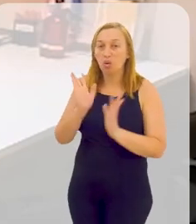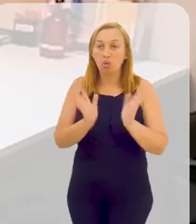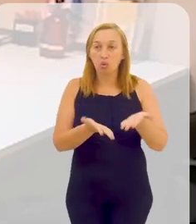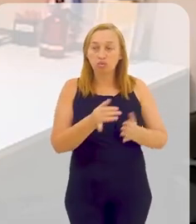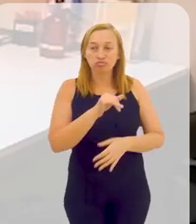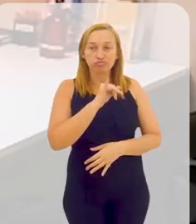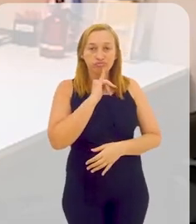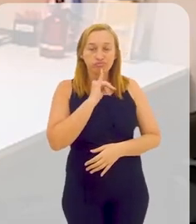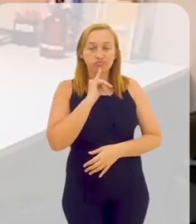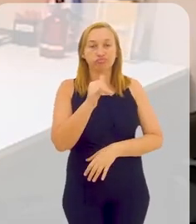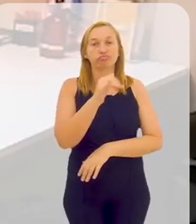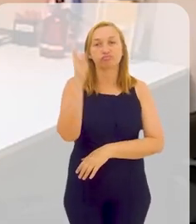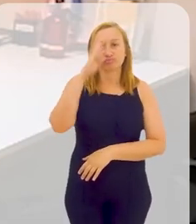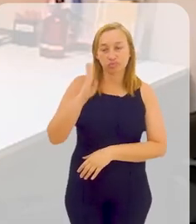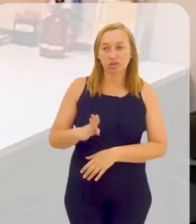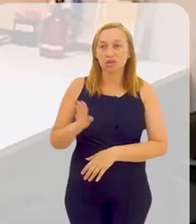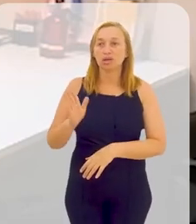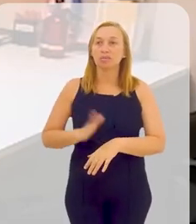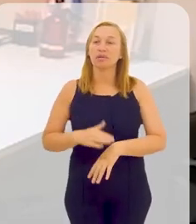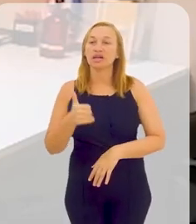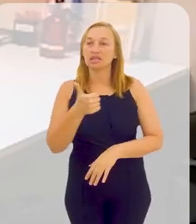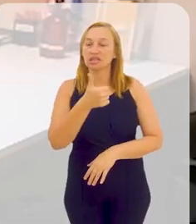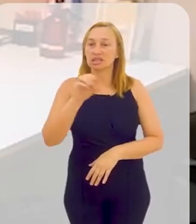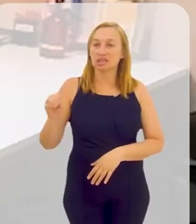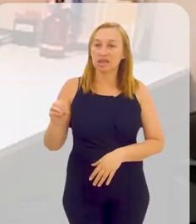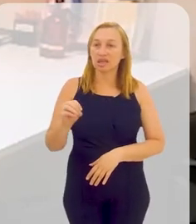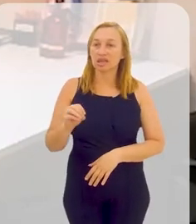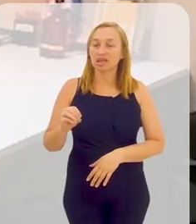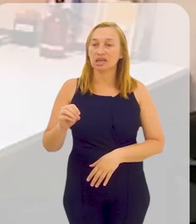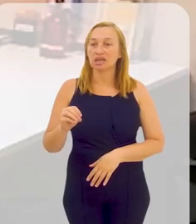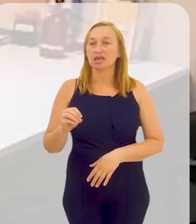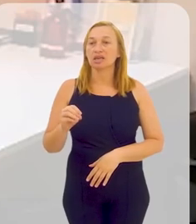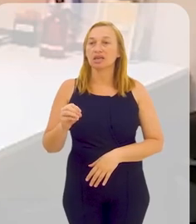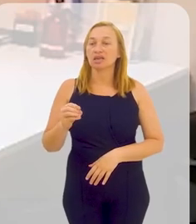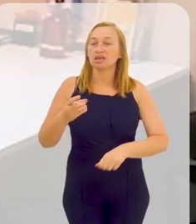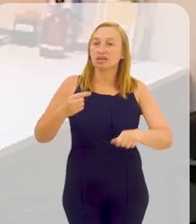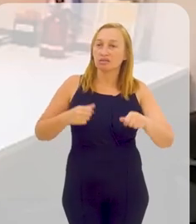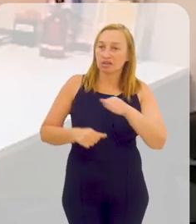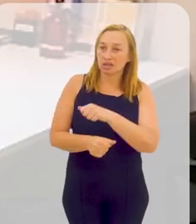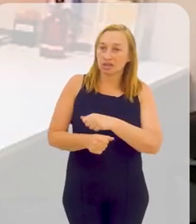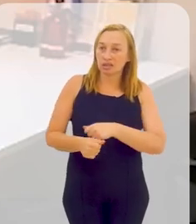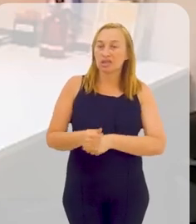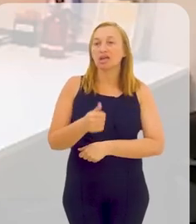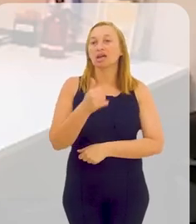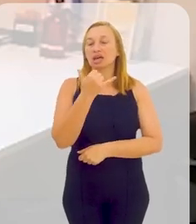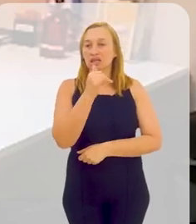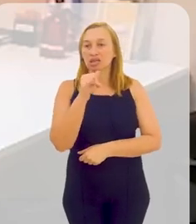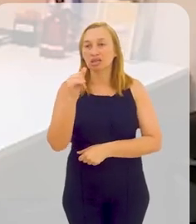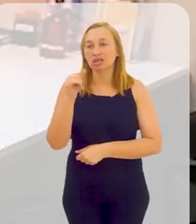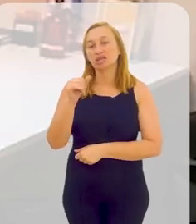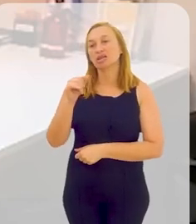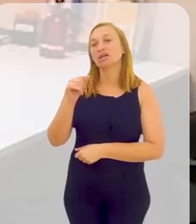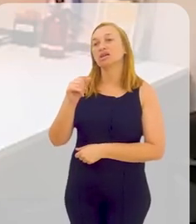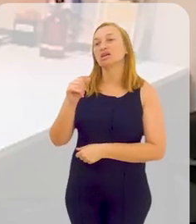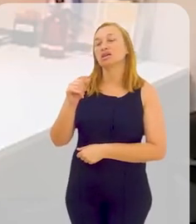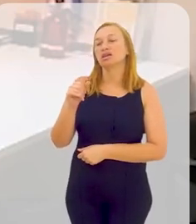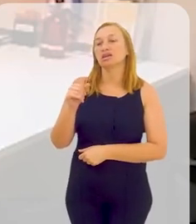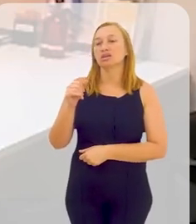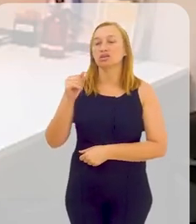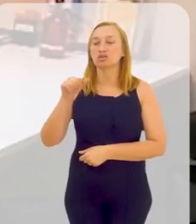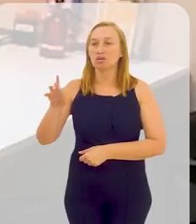hoje felizmente o Brasil já tem mais de 100 linhas de financiamento disponível para energia solar fotovoltaica